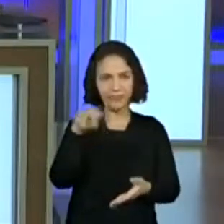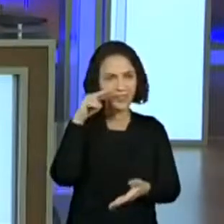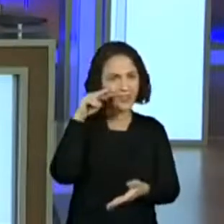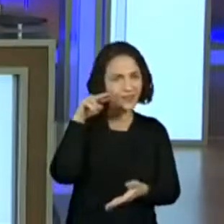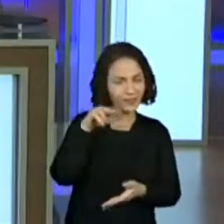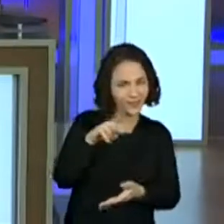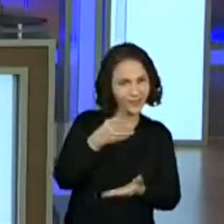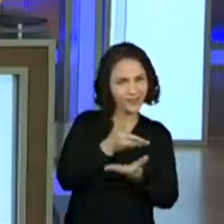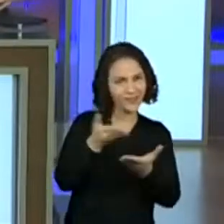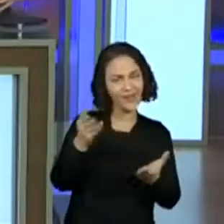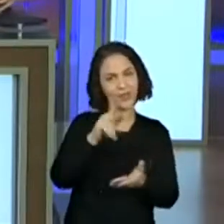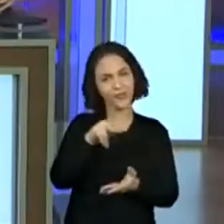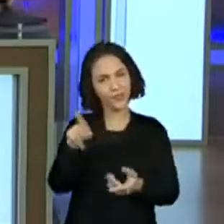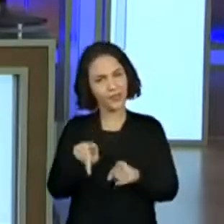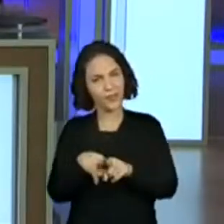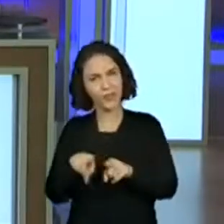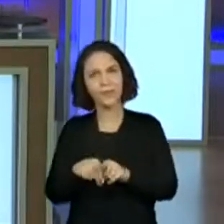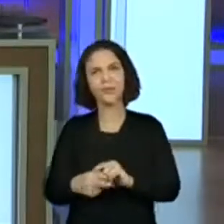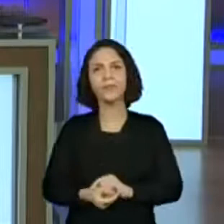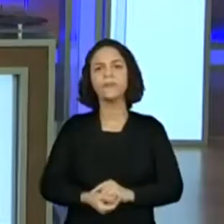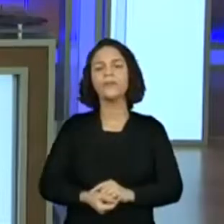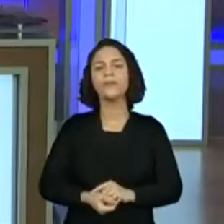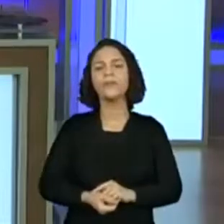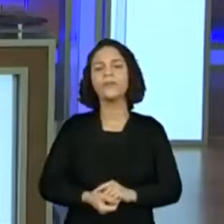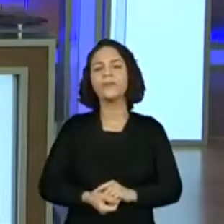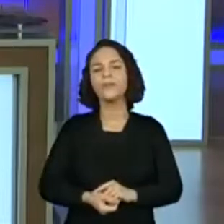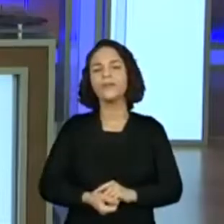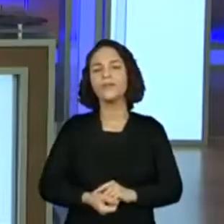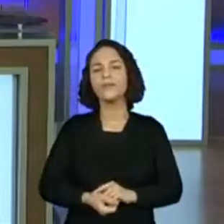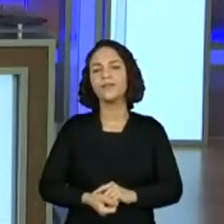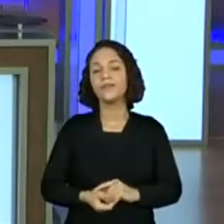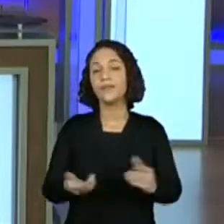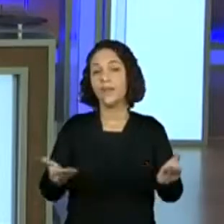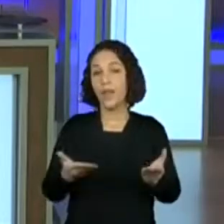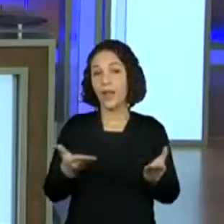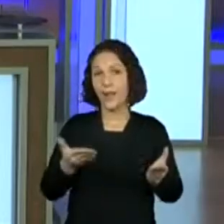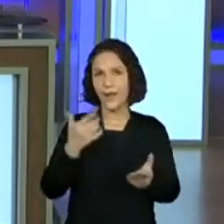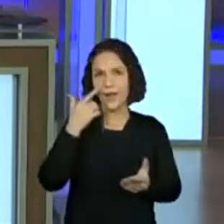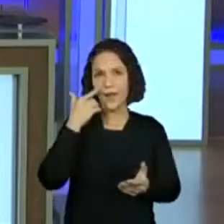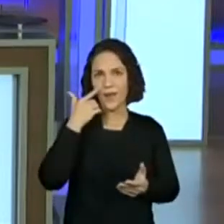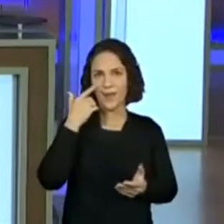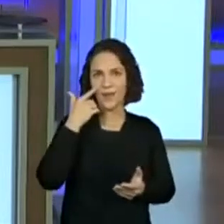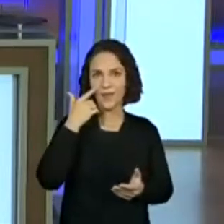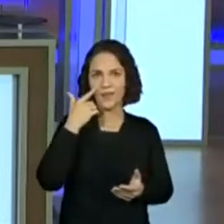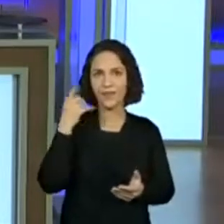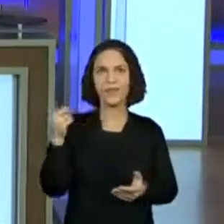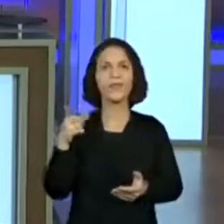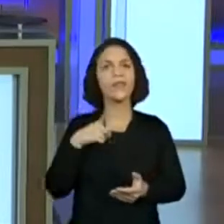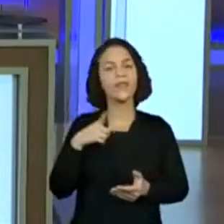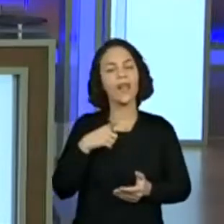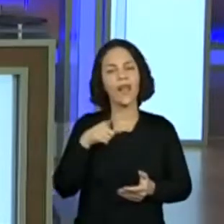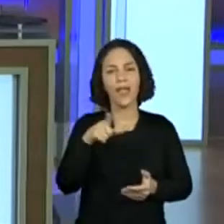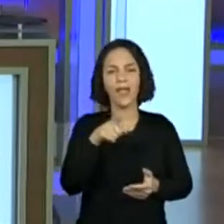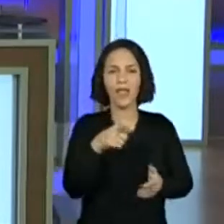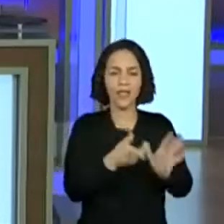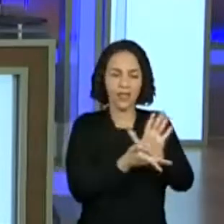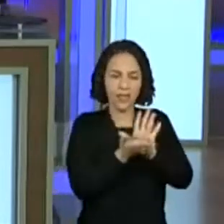para vocês, na verdade, que... A partir, olha lá, a partir aqui das